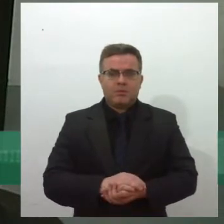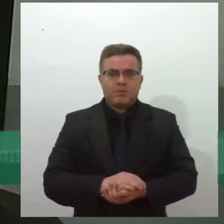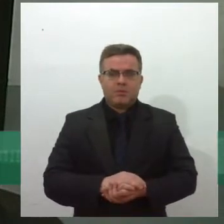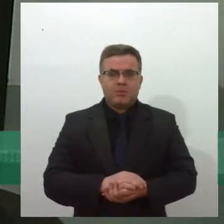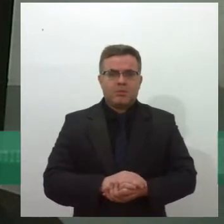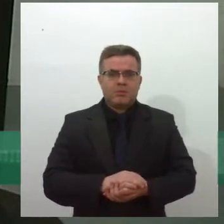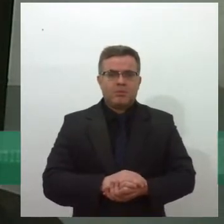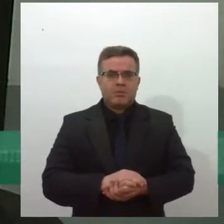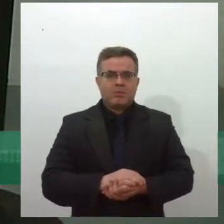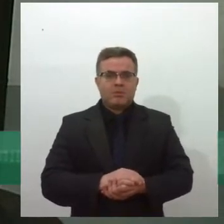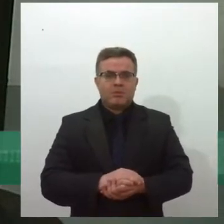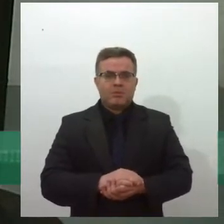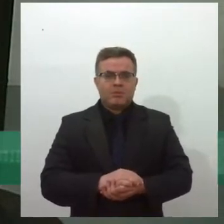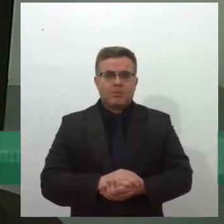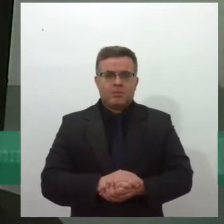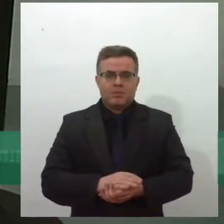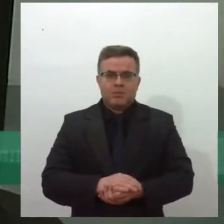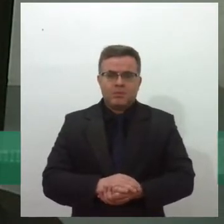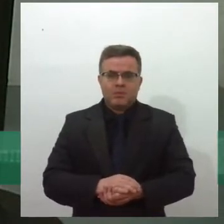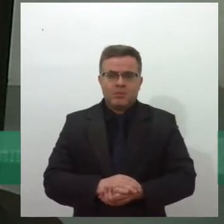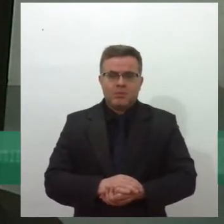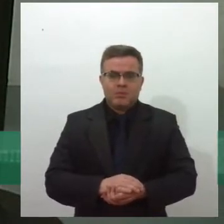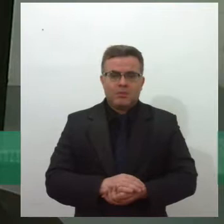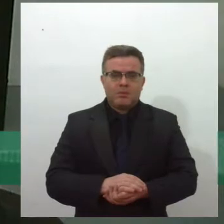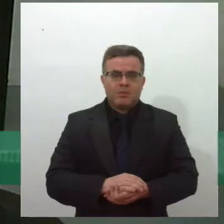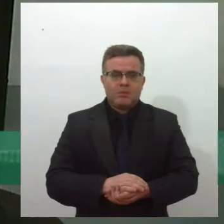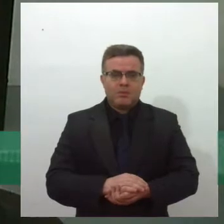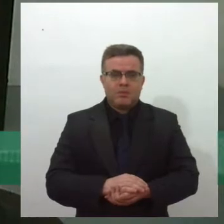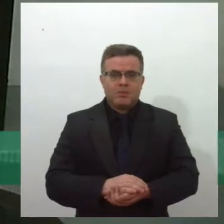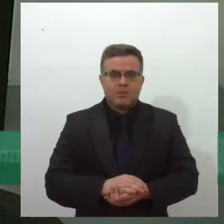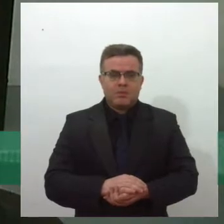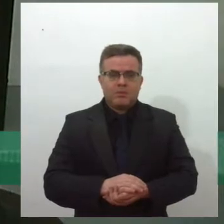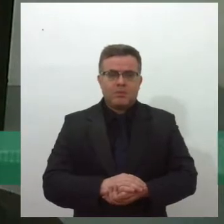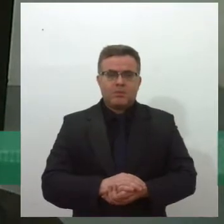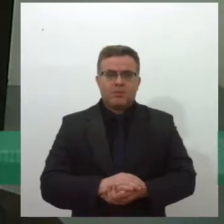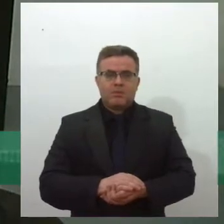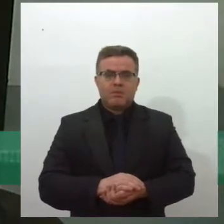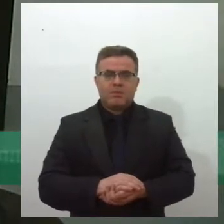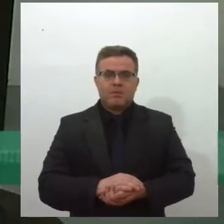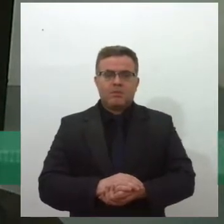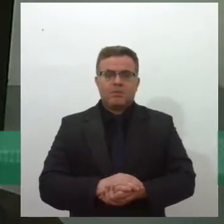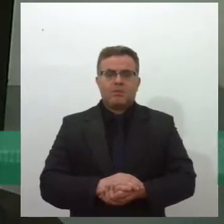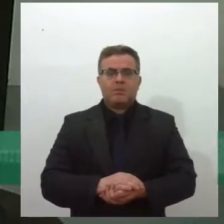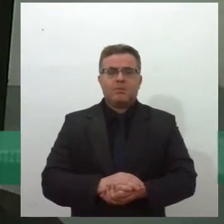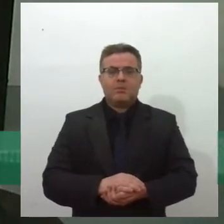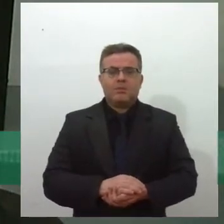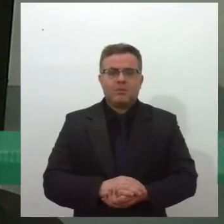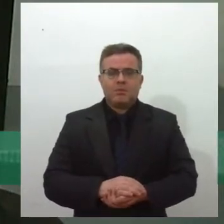Eu estou sem retorno de áudio do senhor. O senhor pode habilitar o seu microfone, por favor?